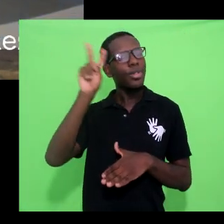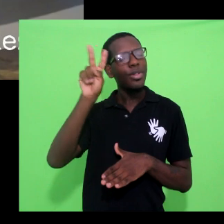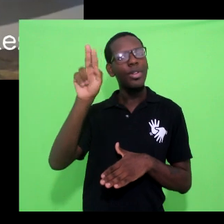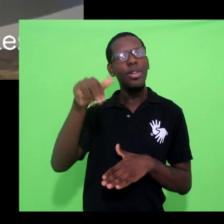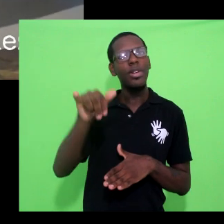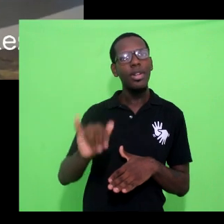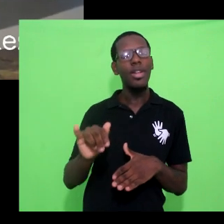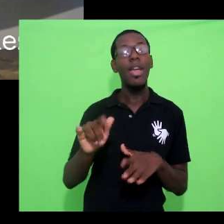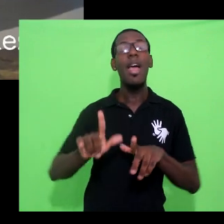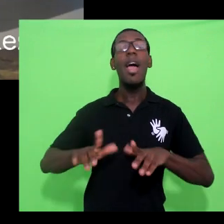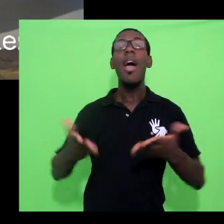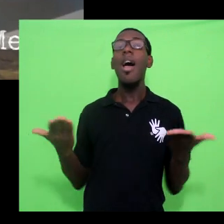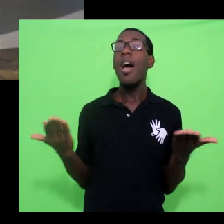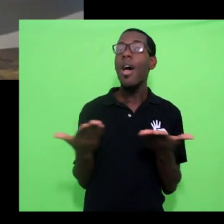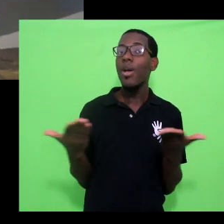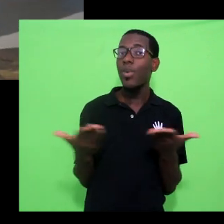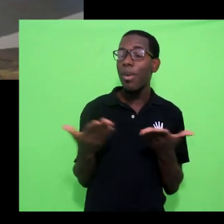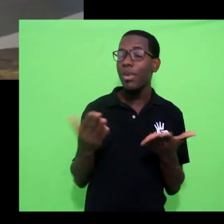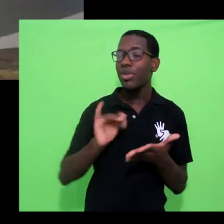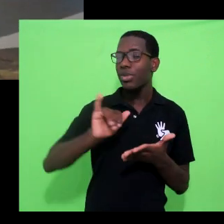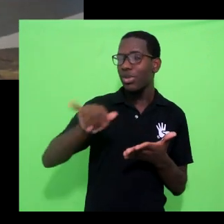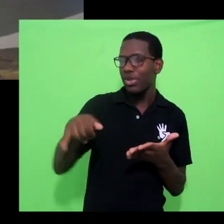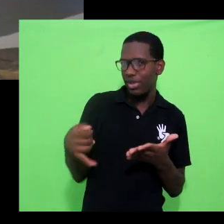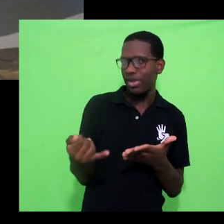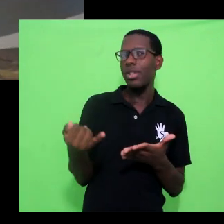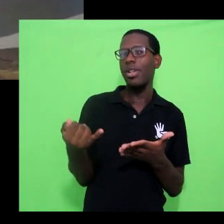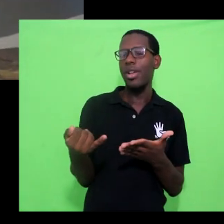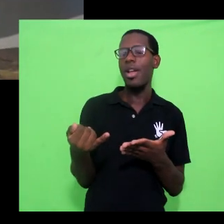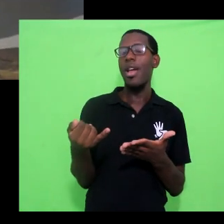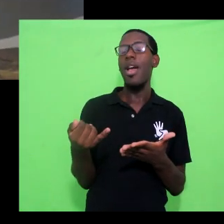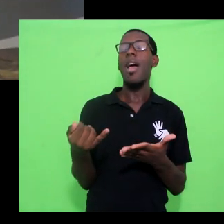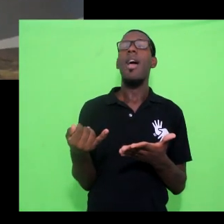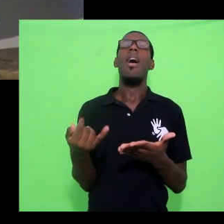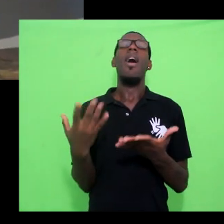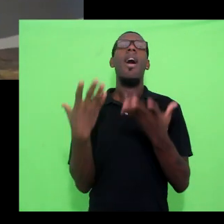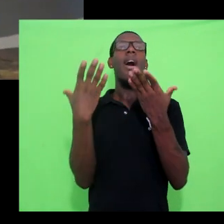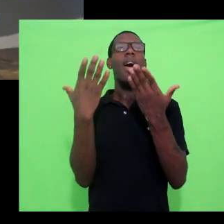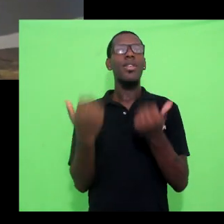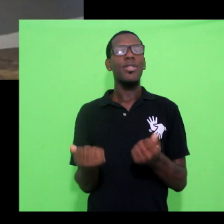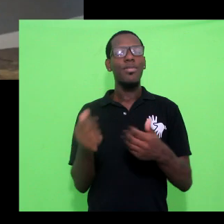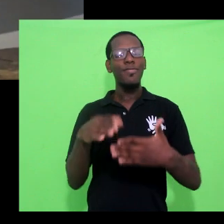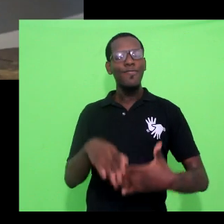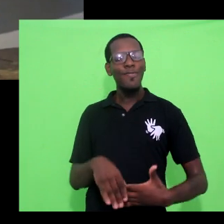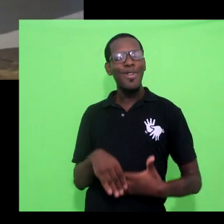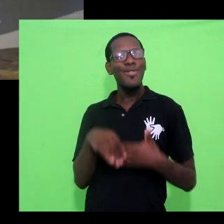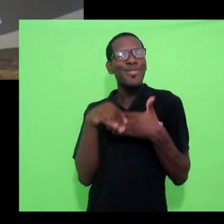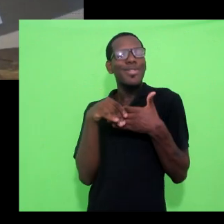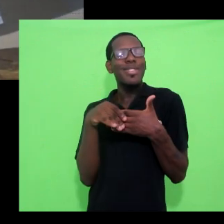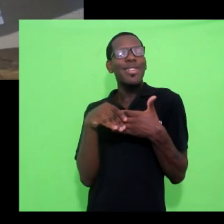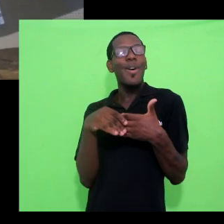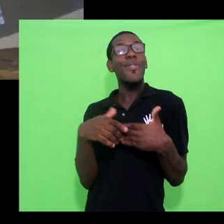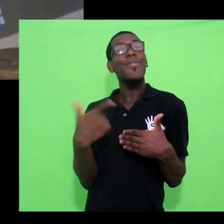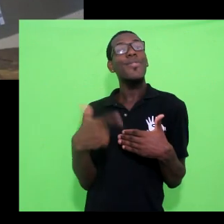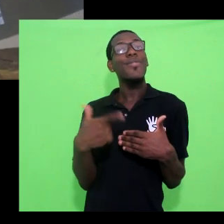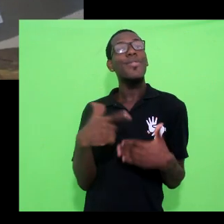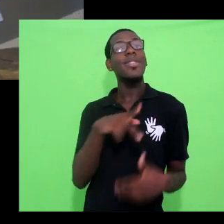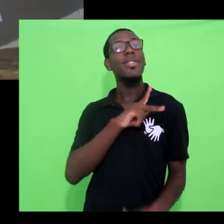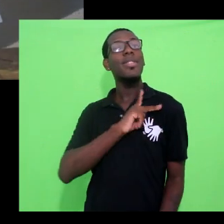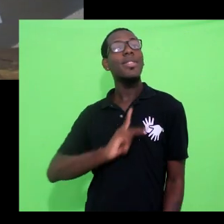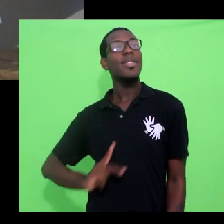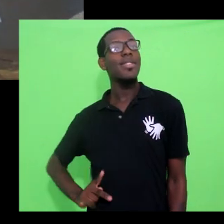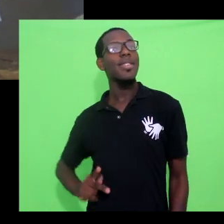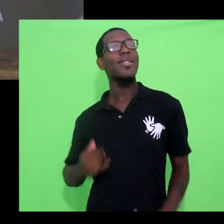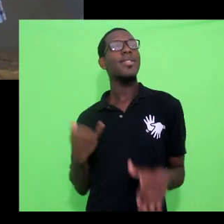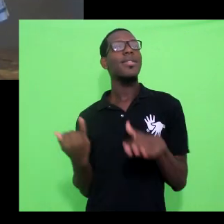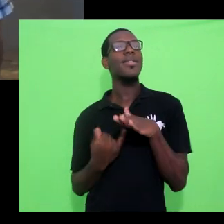Nós somos casados e somos associados ao Instituto Histórico e Geográfico de Nova Iguaçu. Atualmente,